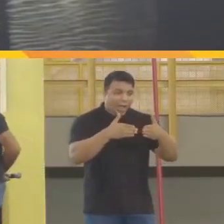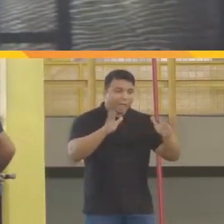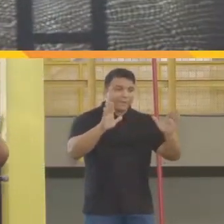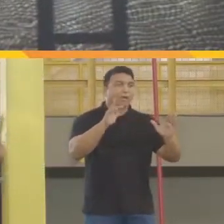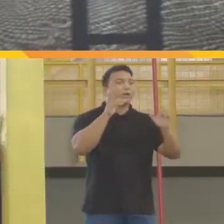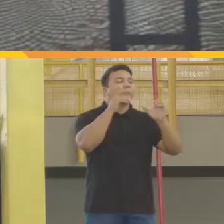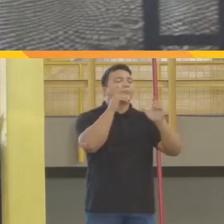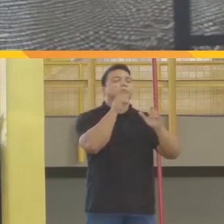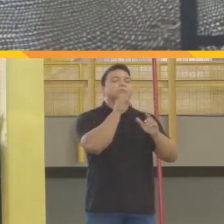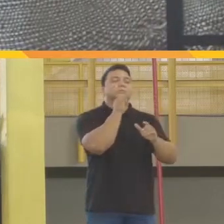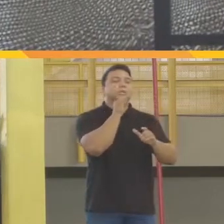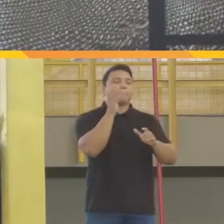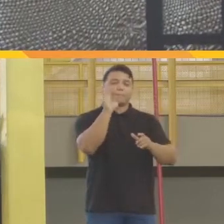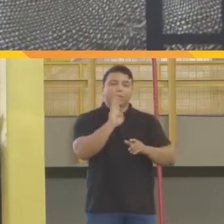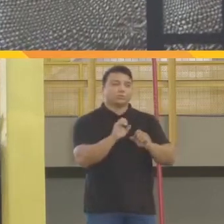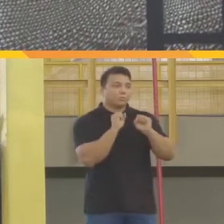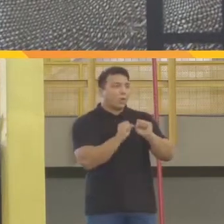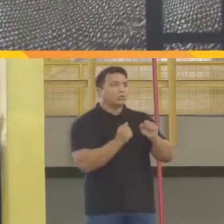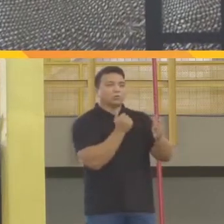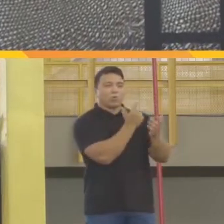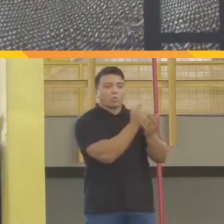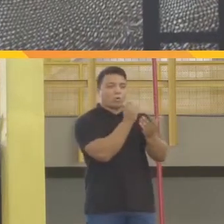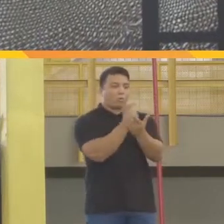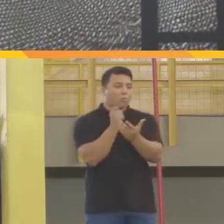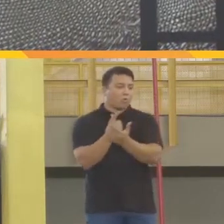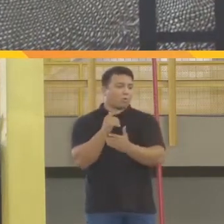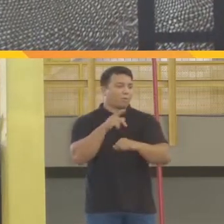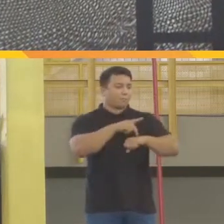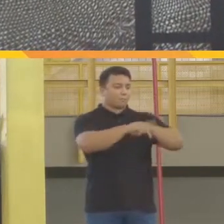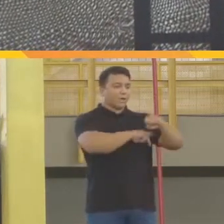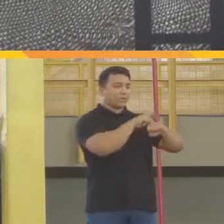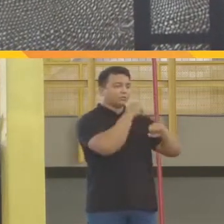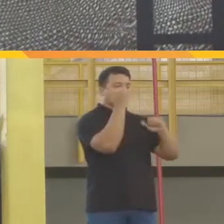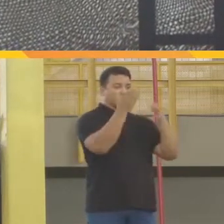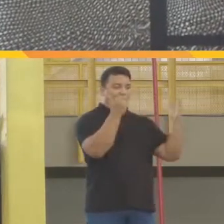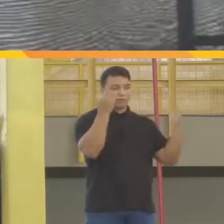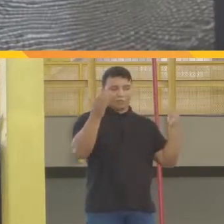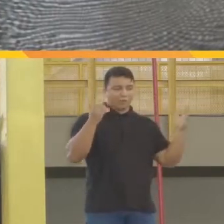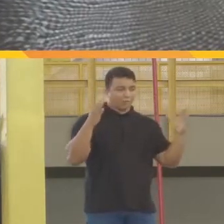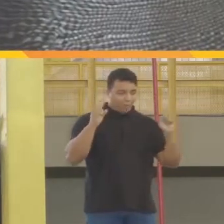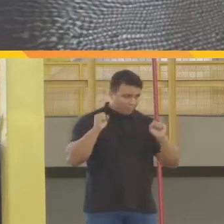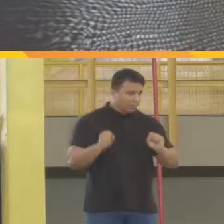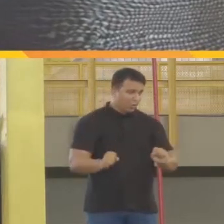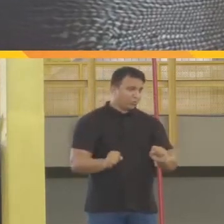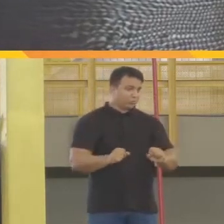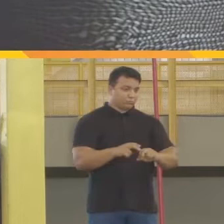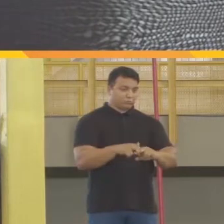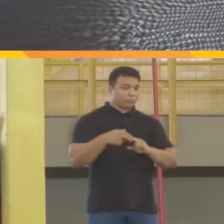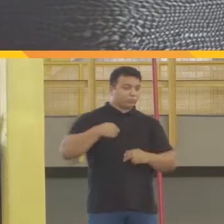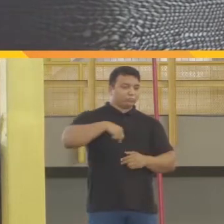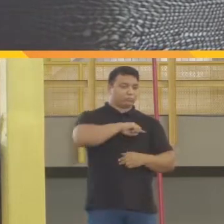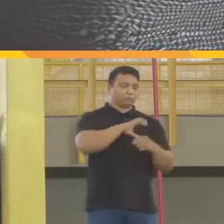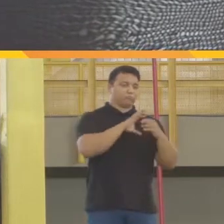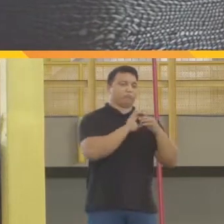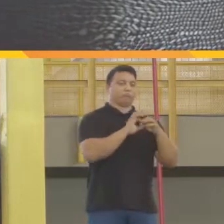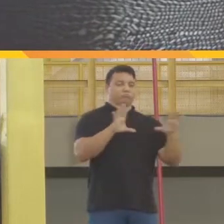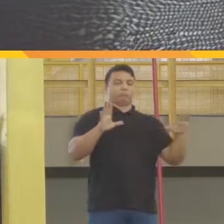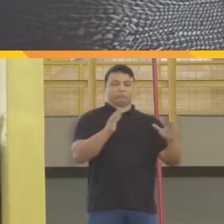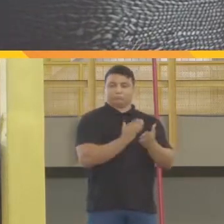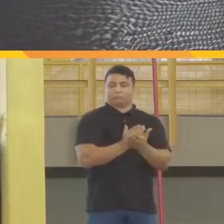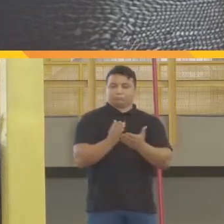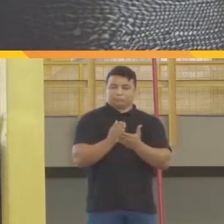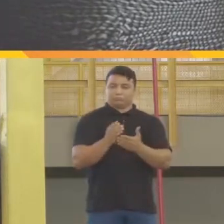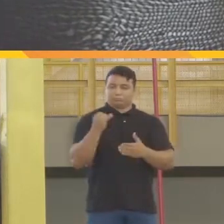abertura dos portos foi fundamental para a gente construir a ideia da nossa independência. Foi o primeiro